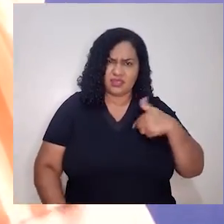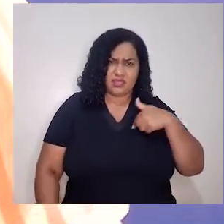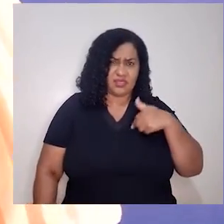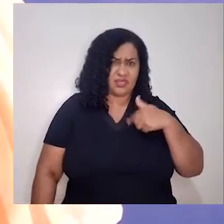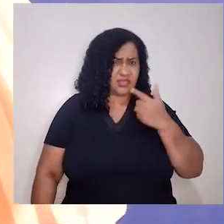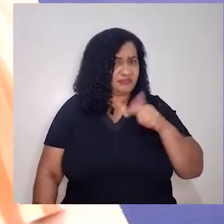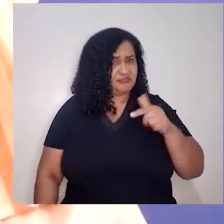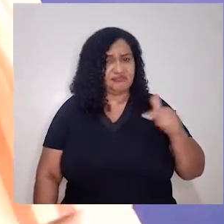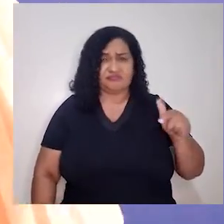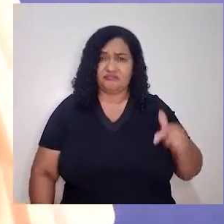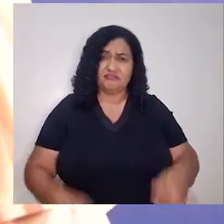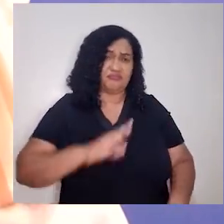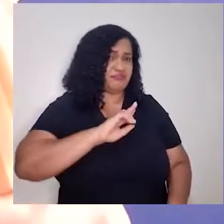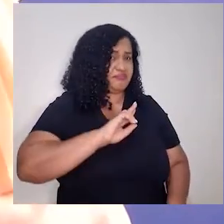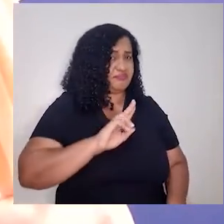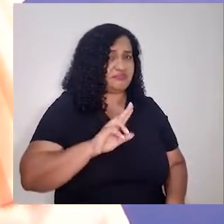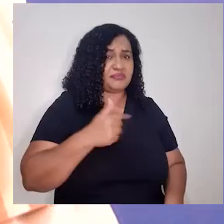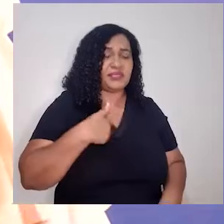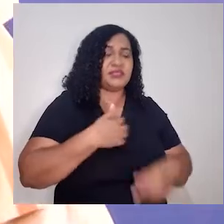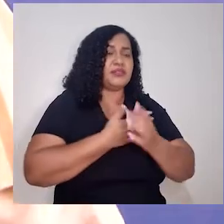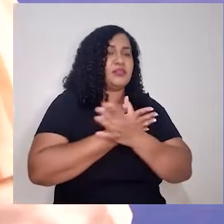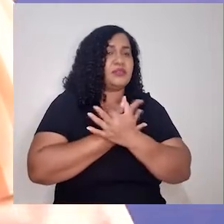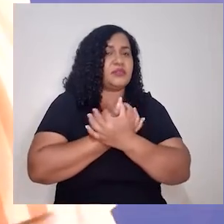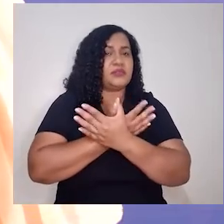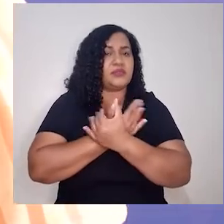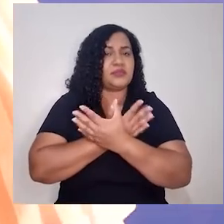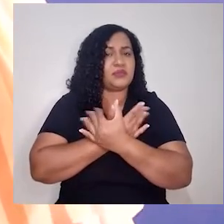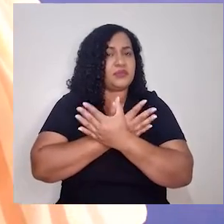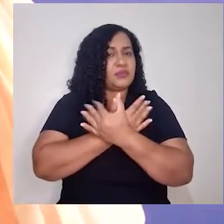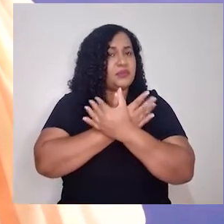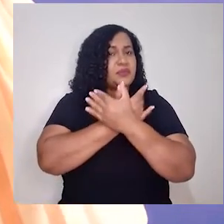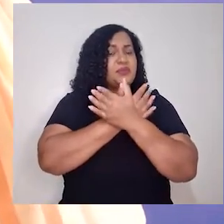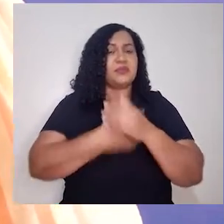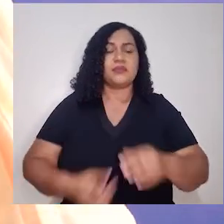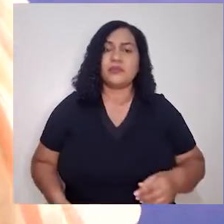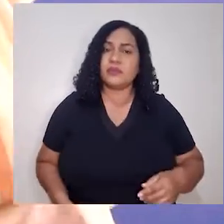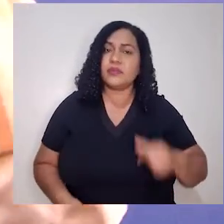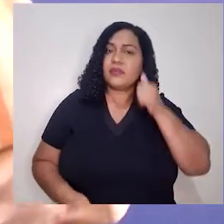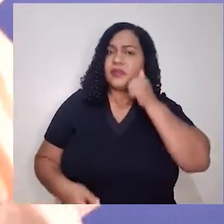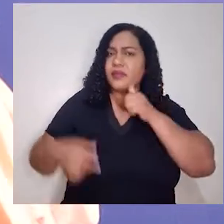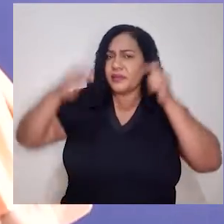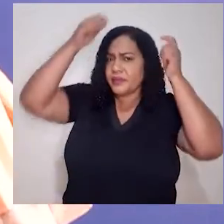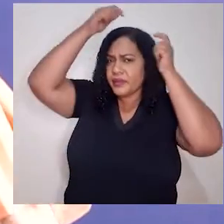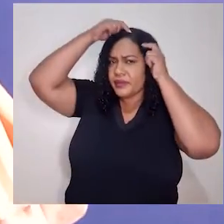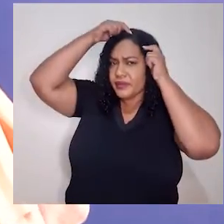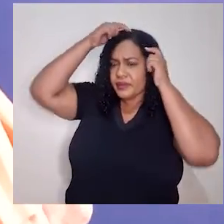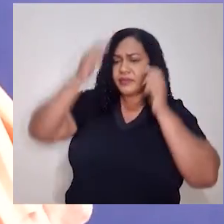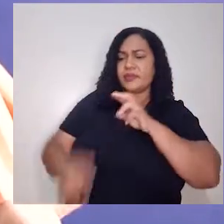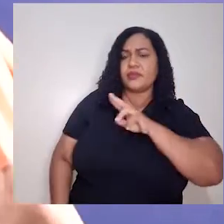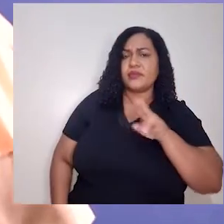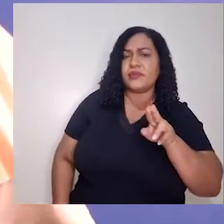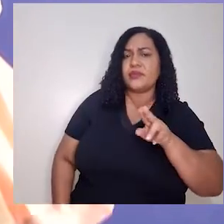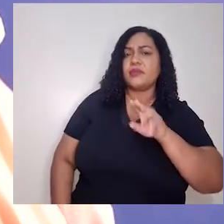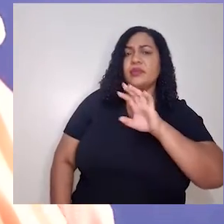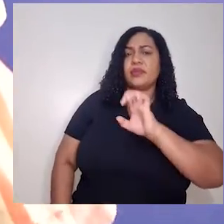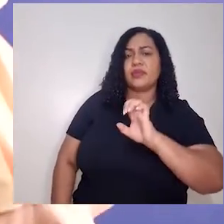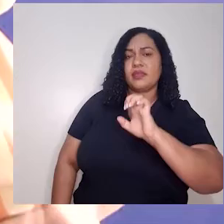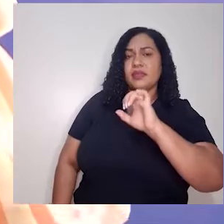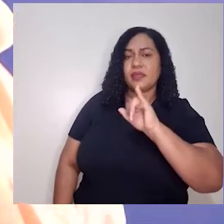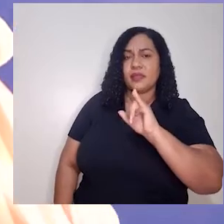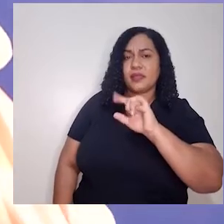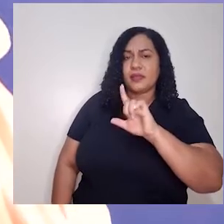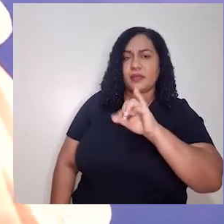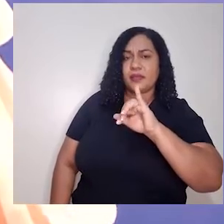chama? Eu não tenho nome, eu sou uma borboleta. E a princesinha deu o nome